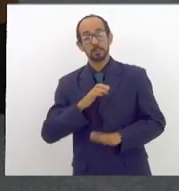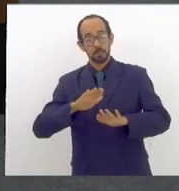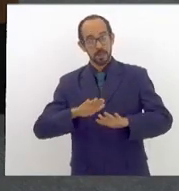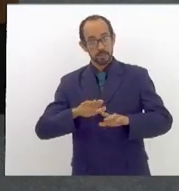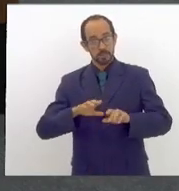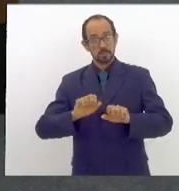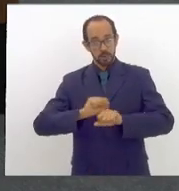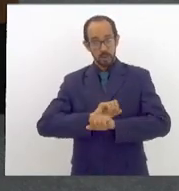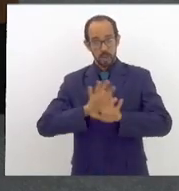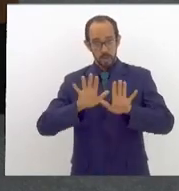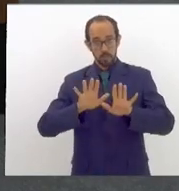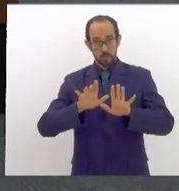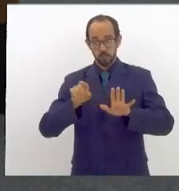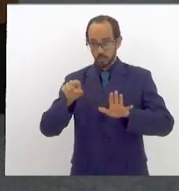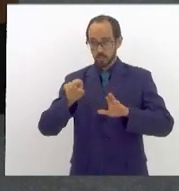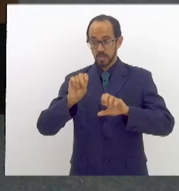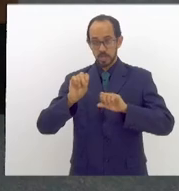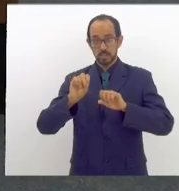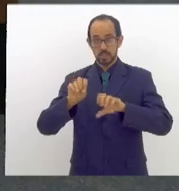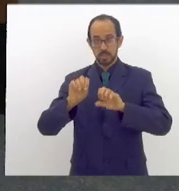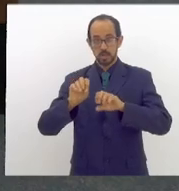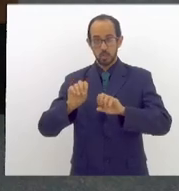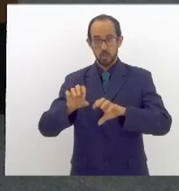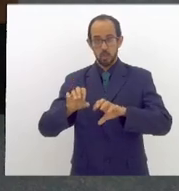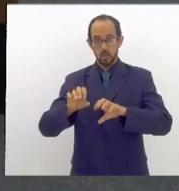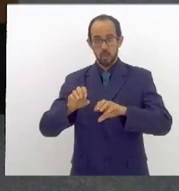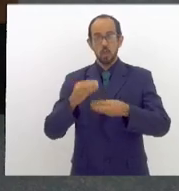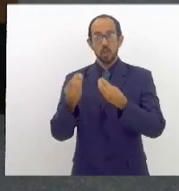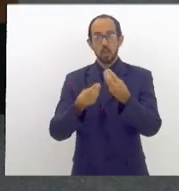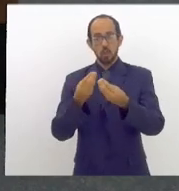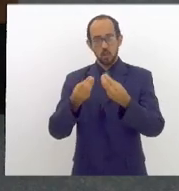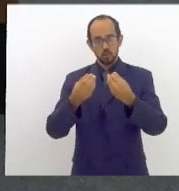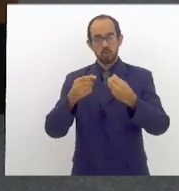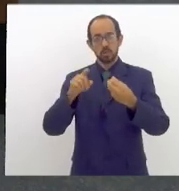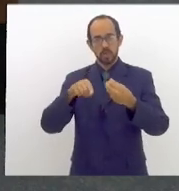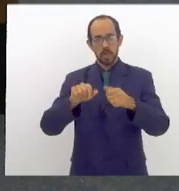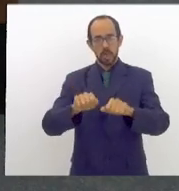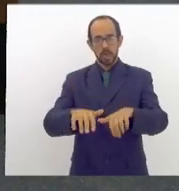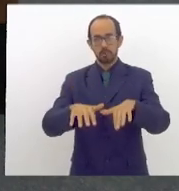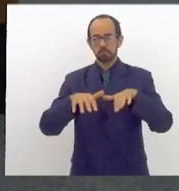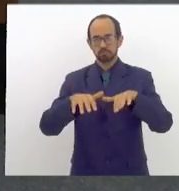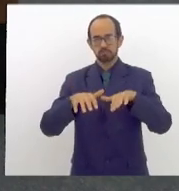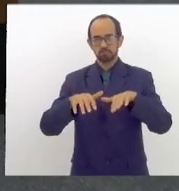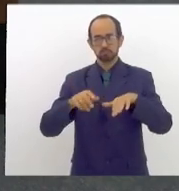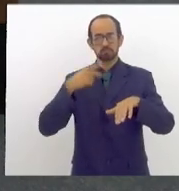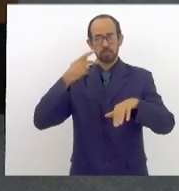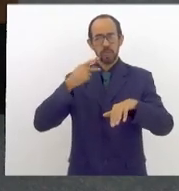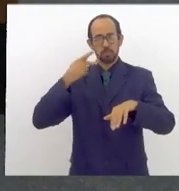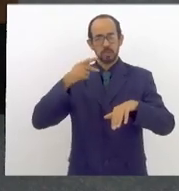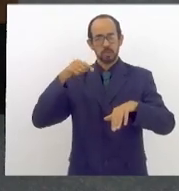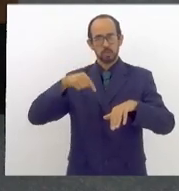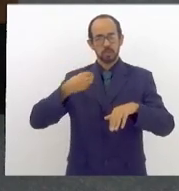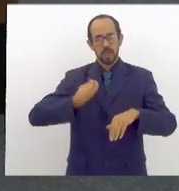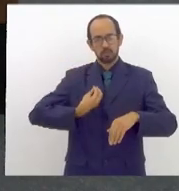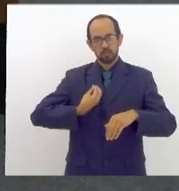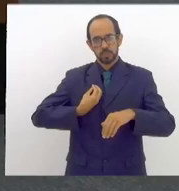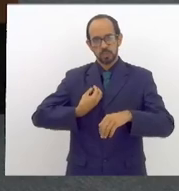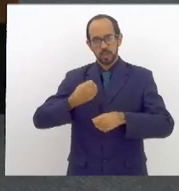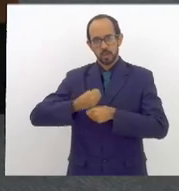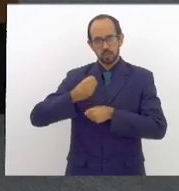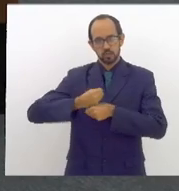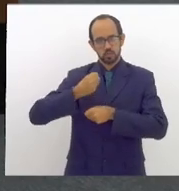os ensinamentos de como deve ser o Parlamento na sua vida construído a cada dia